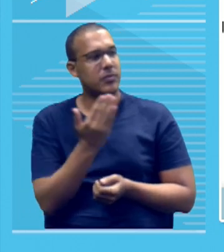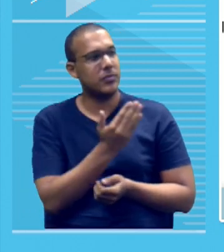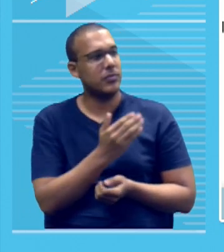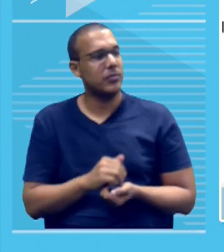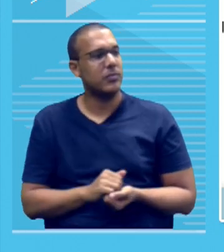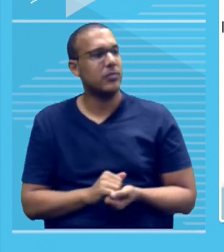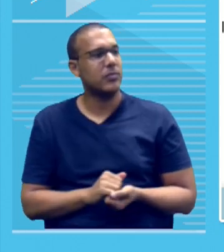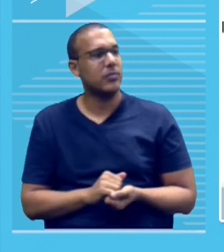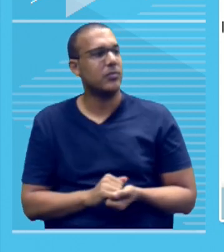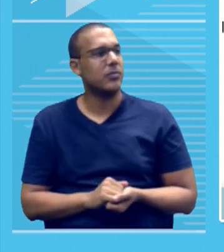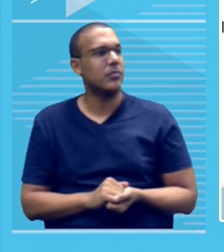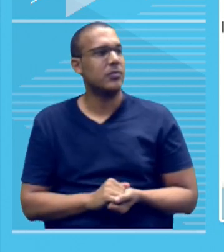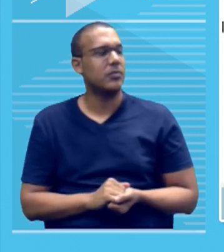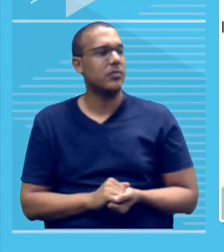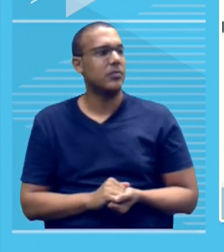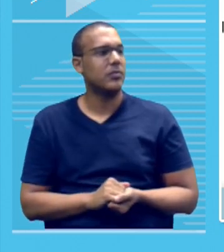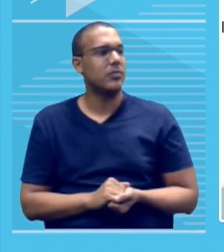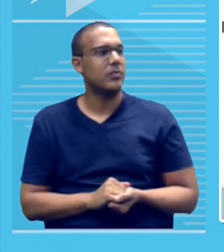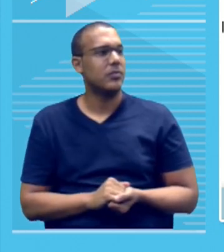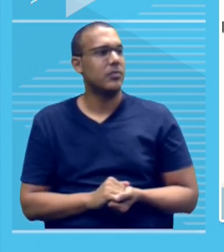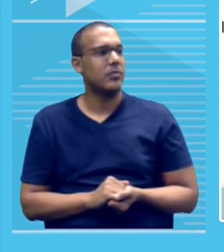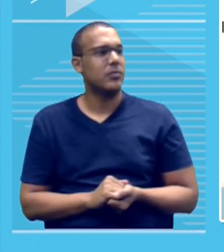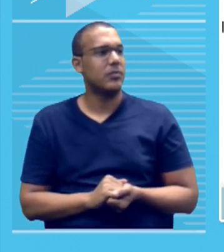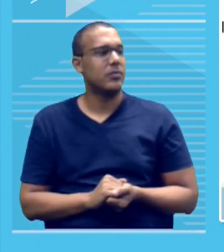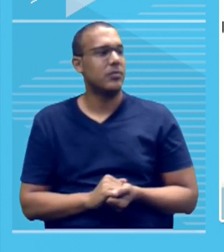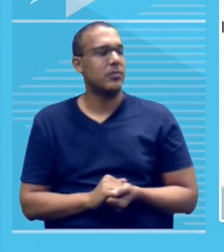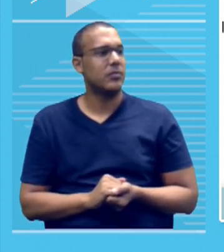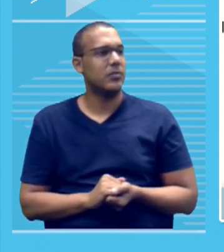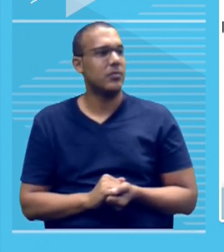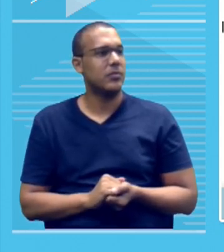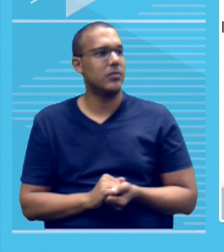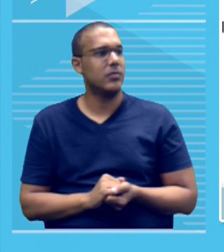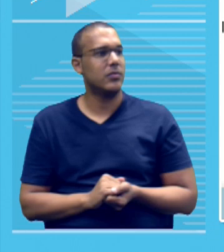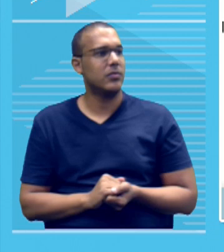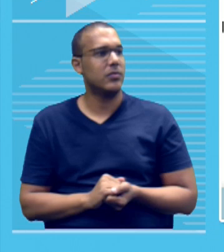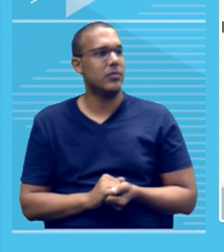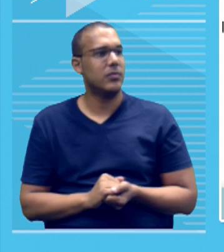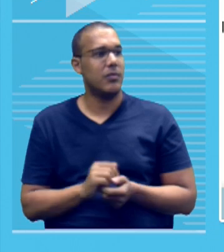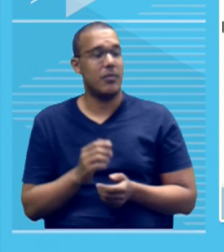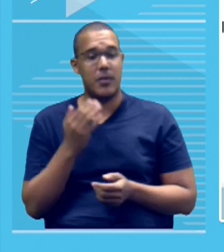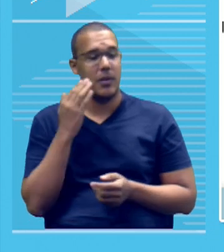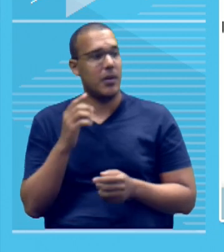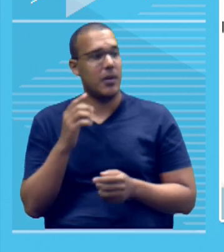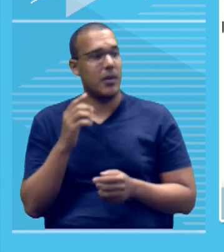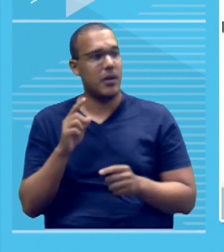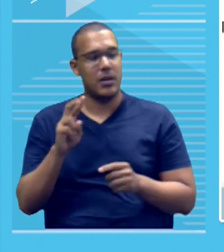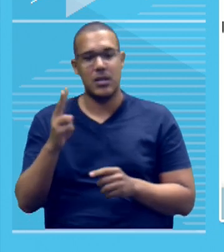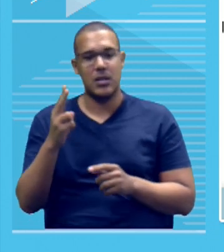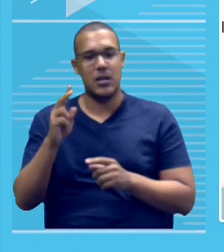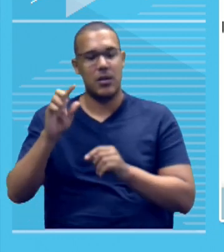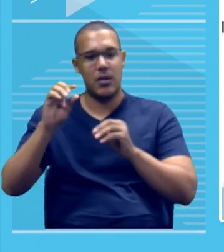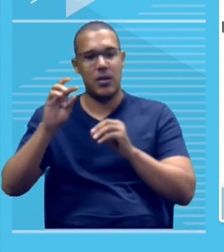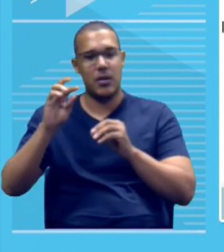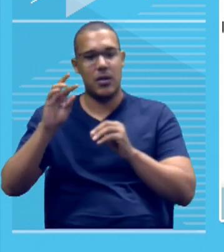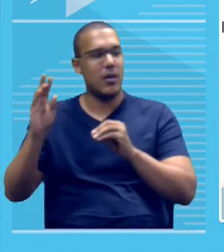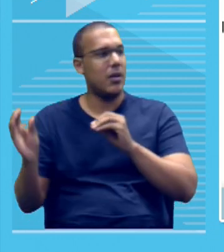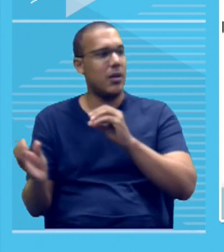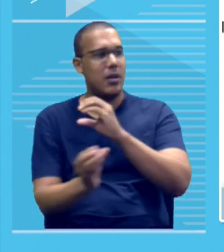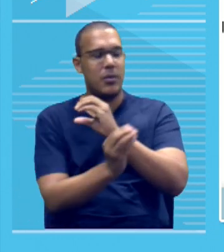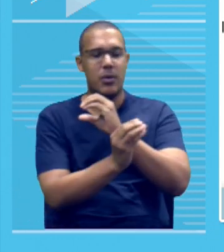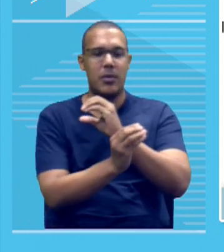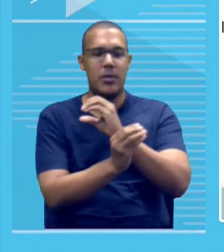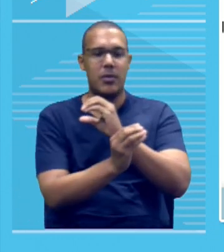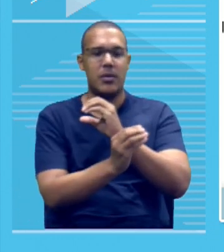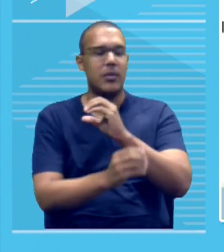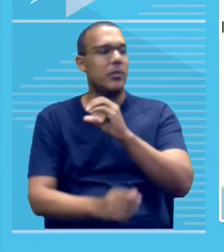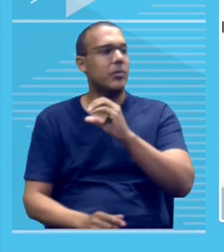ficar entendido, olha. O que vai acontecer aqui, pessoal, olha. Esse hidrogênio, ele vem para cá, para o carbono mais